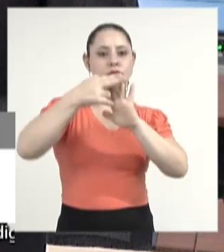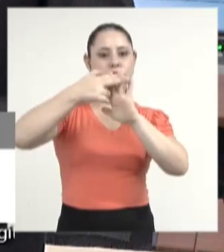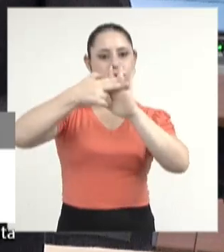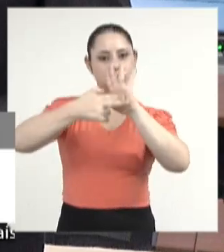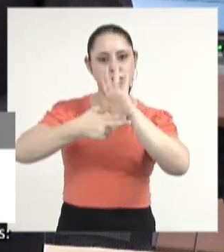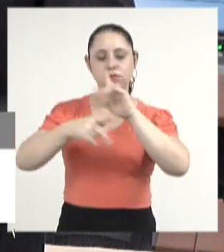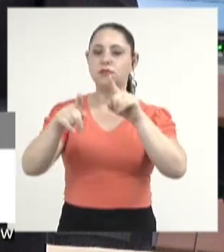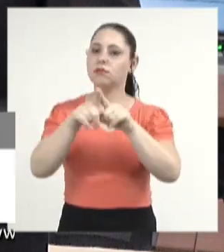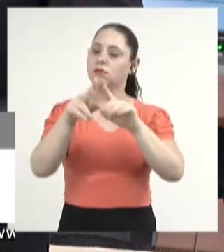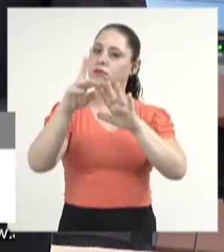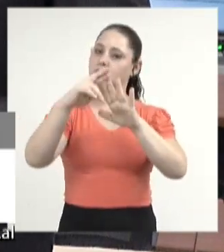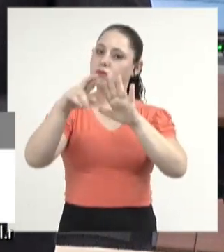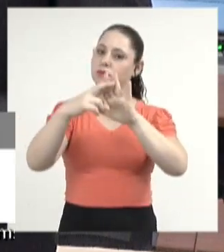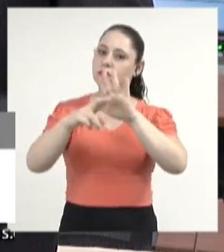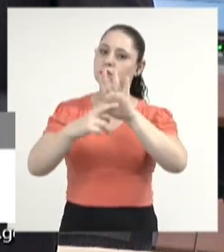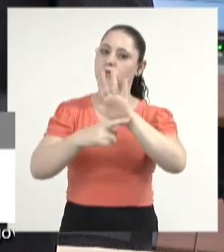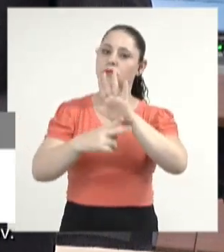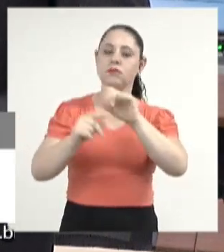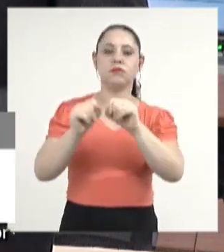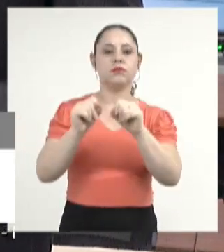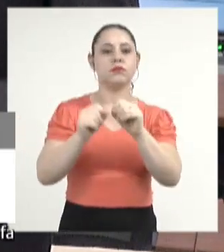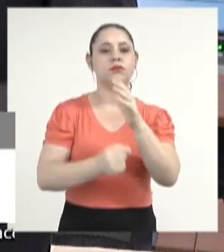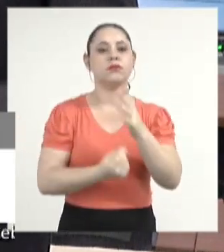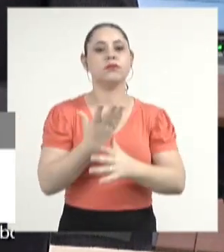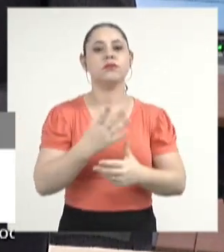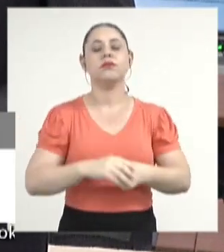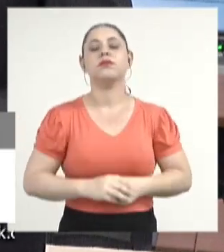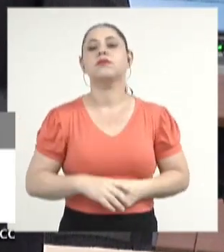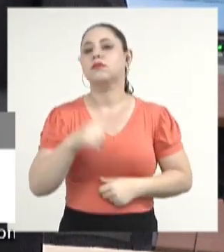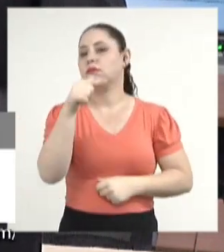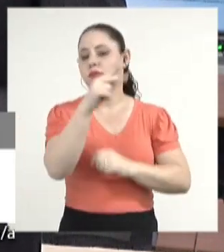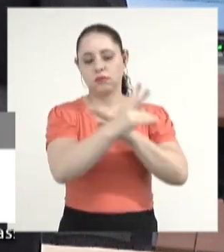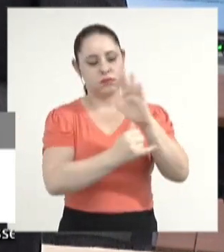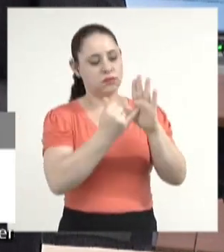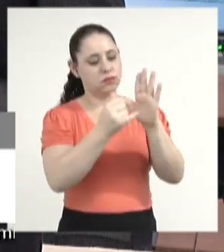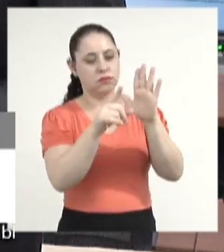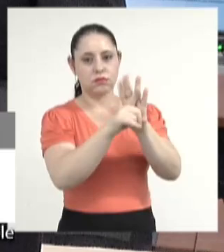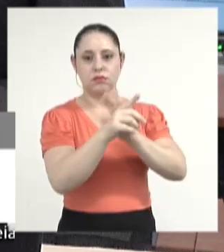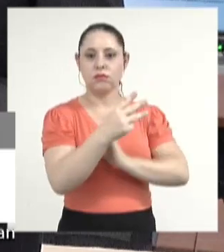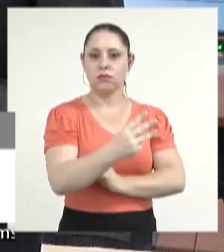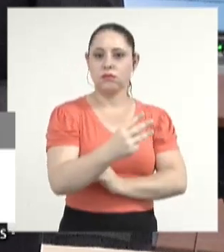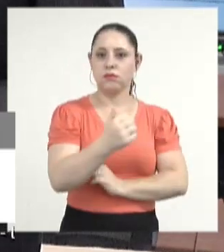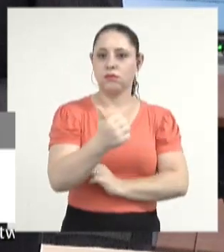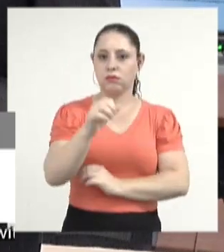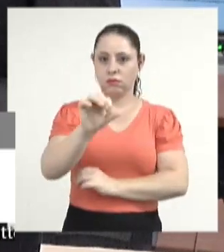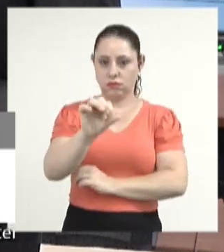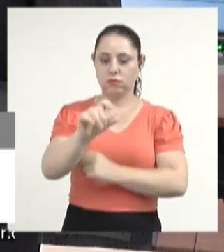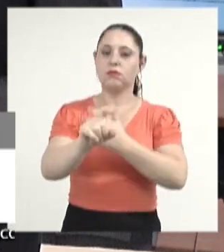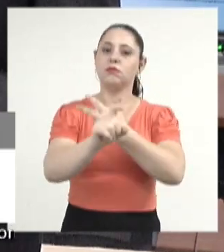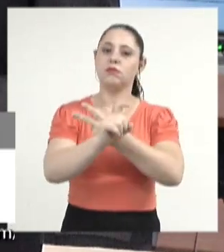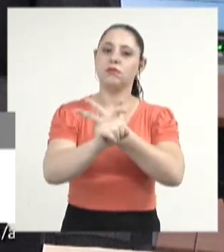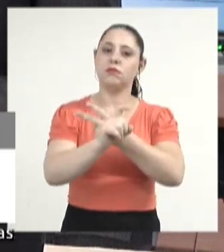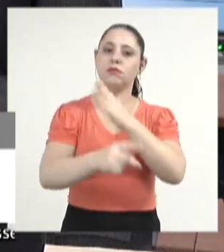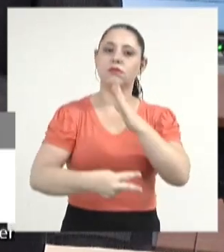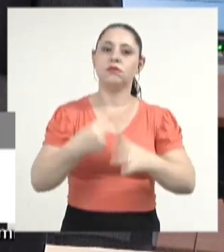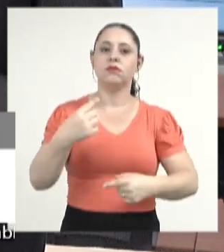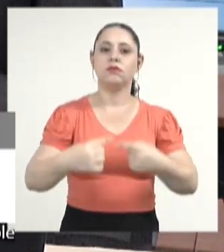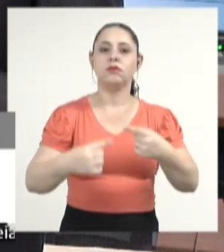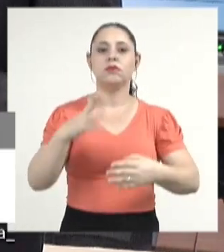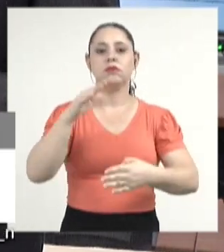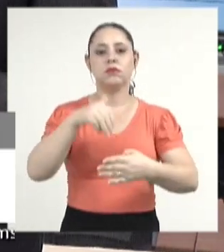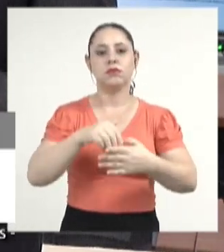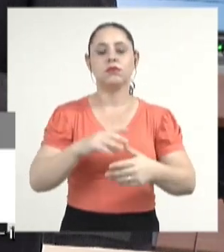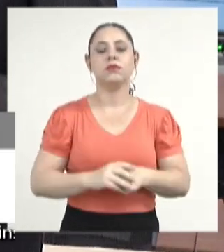normas e também com as regras estabelecidas. O sétimo item é um projeto de lei 319 do Executivo em segunda